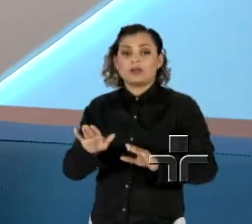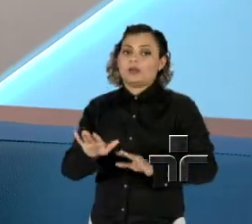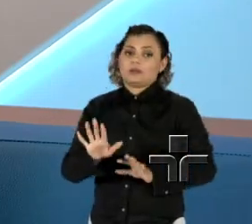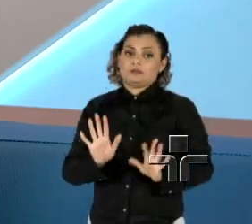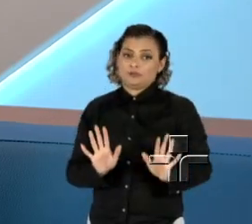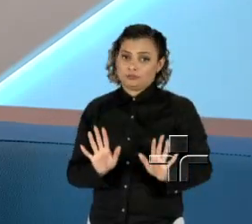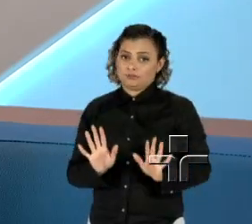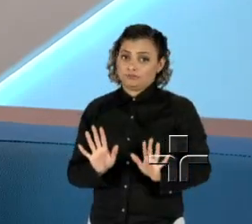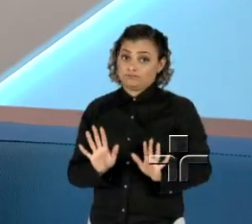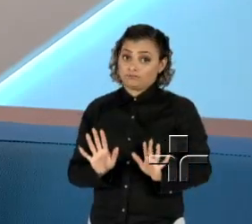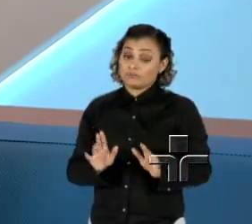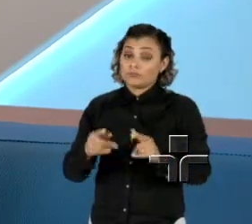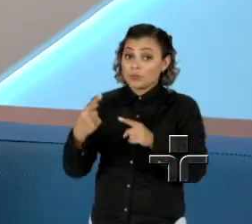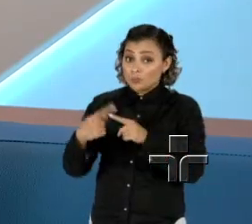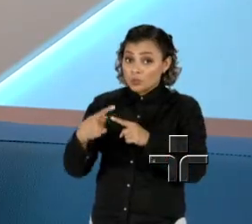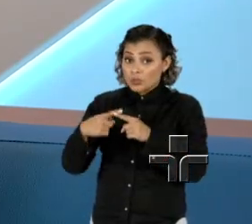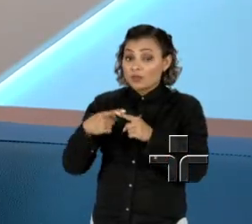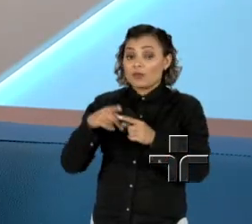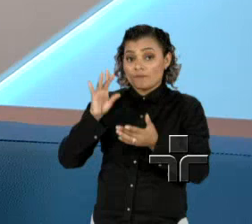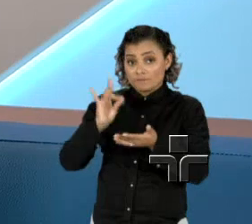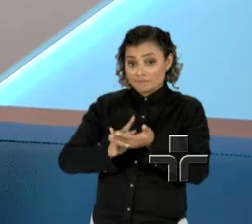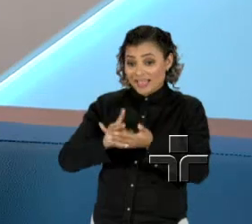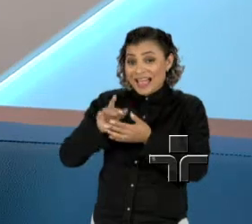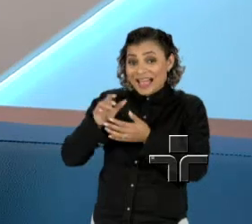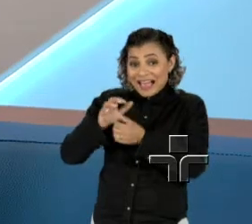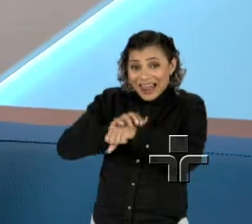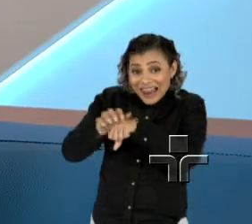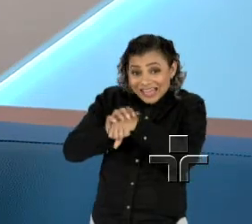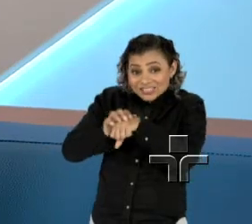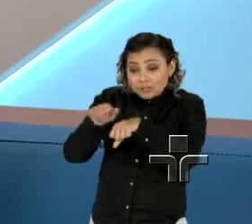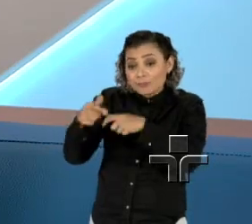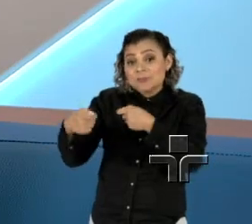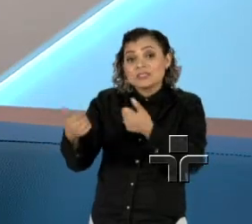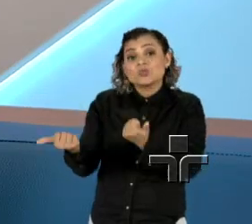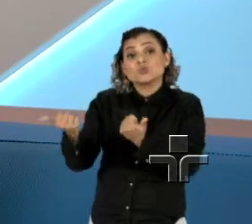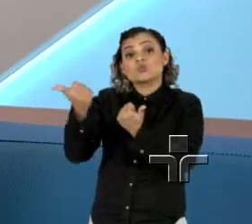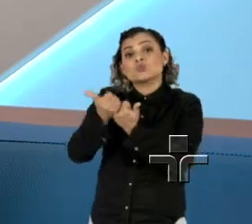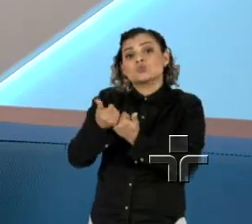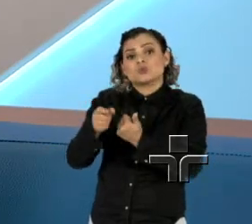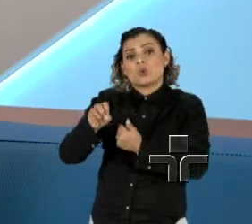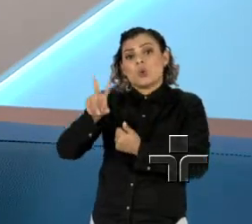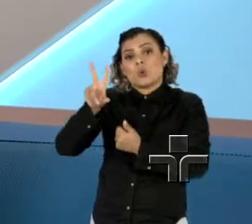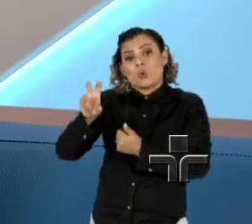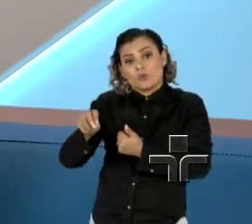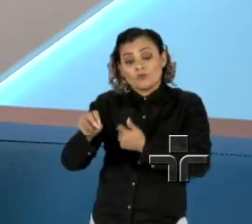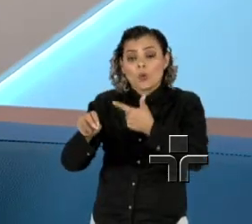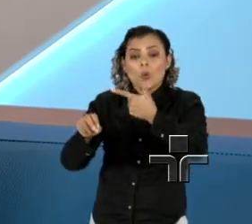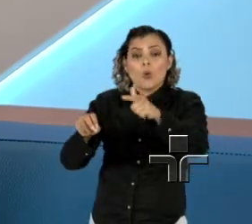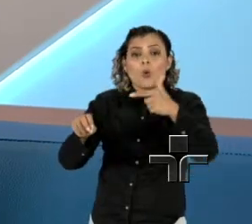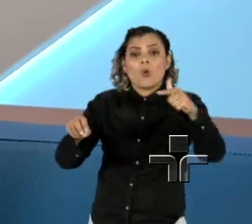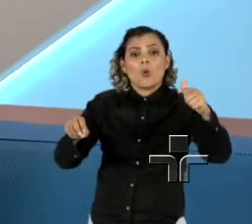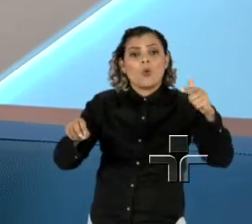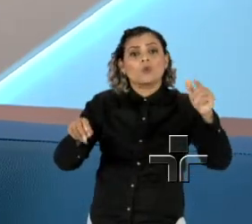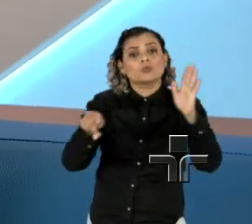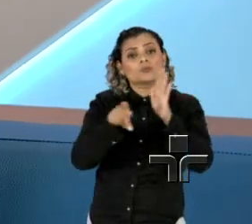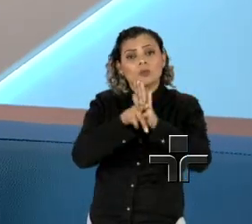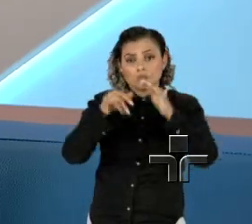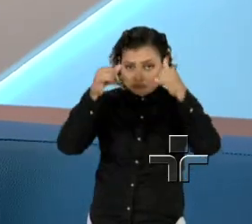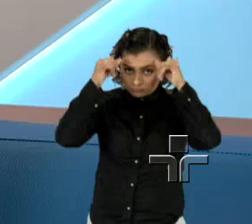alergia. Essa alergia você tem que substituir a clara do ovo por outros alimentos de origem